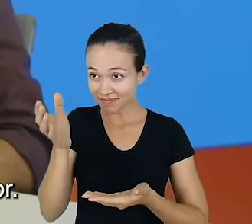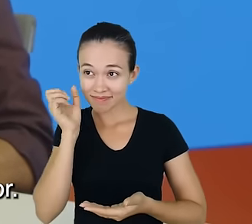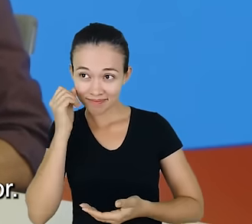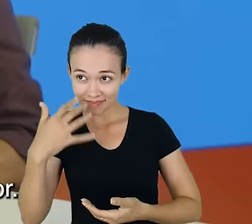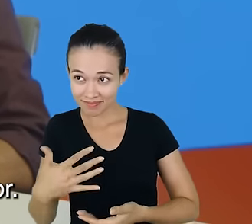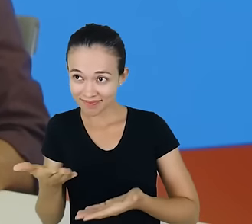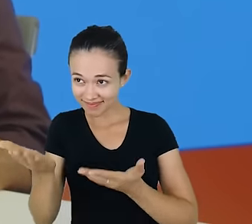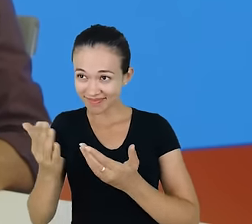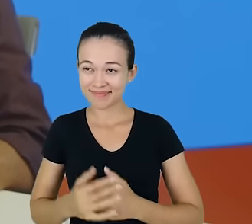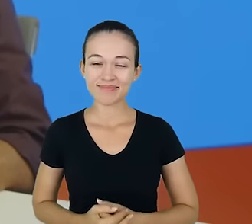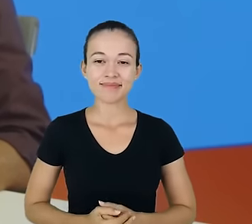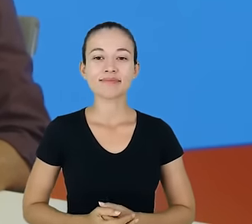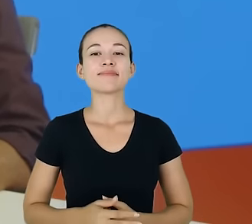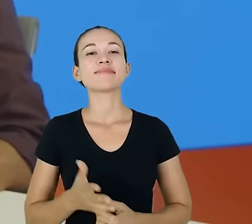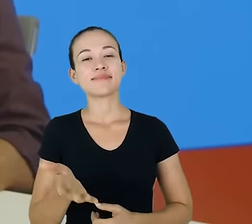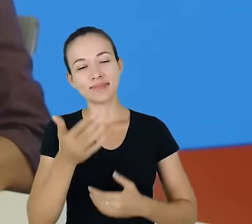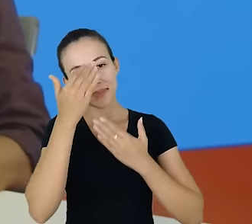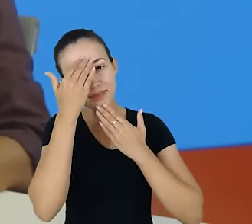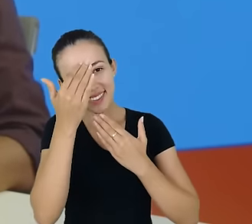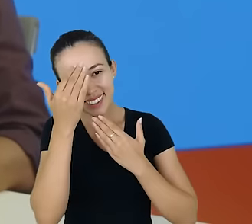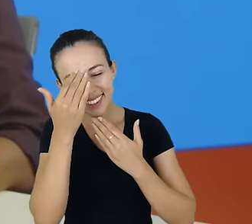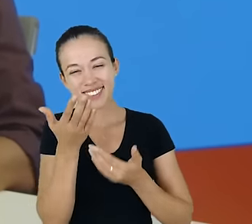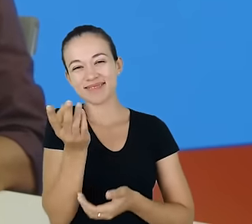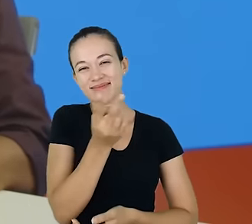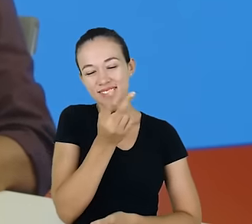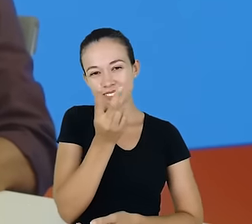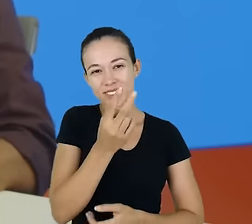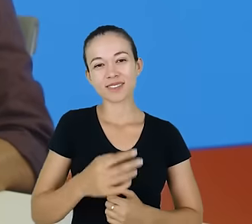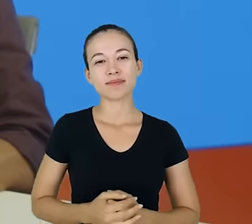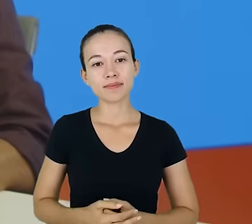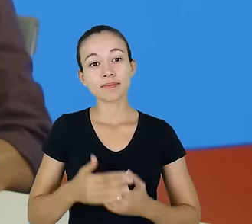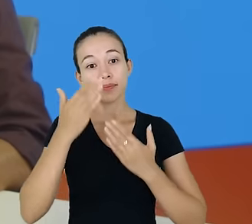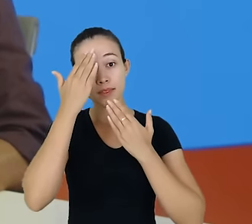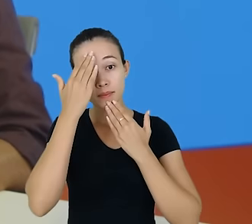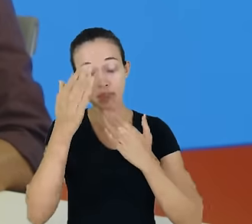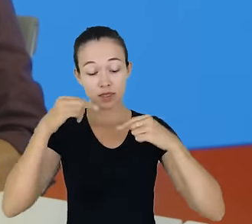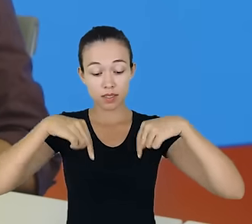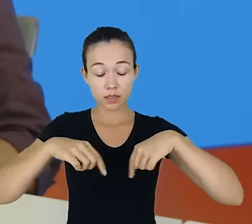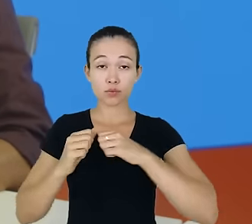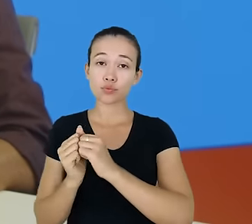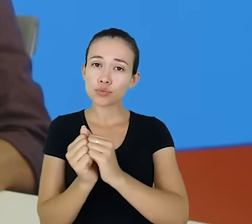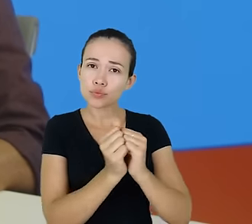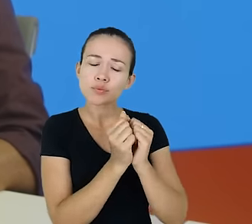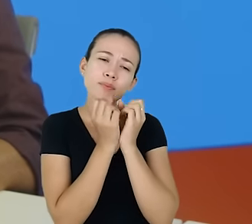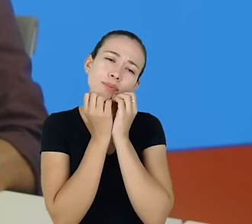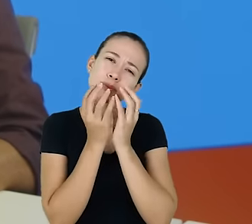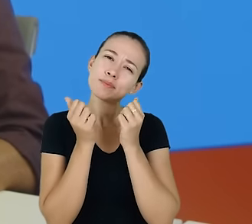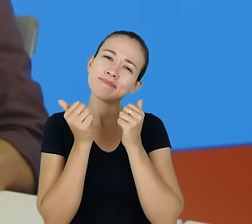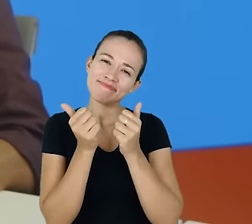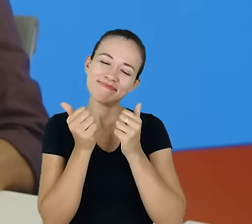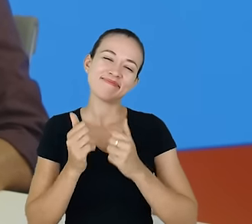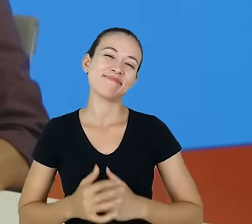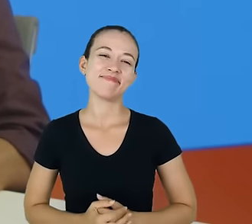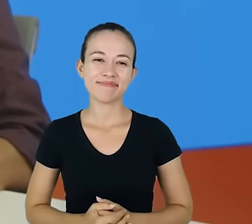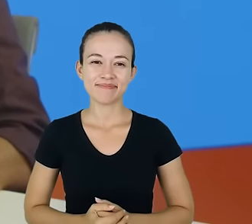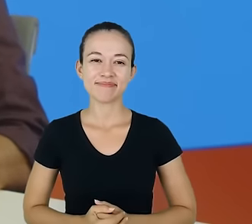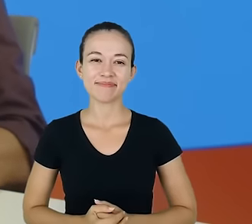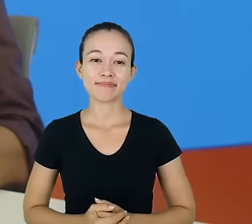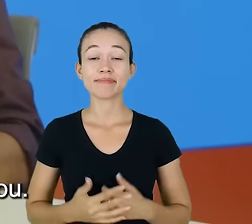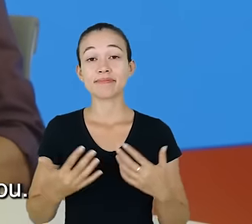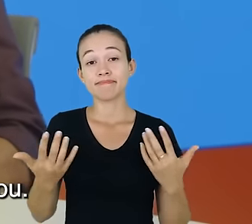Opa obrigado Marco Ângela agradeço muito pela oportunidade tá de est aqui com vocês tá